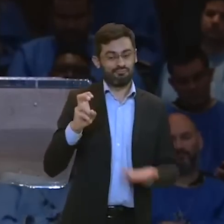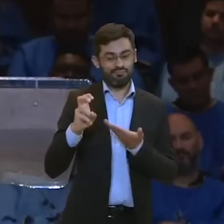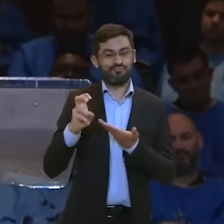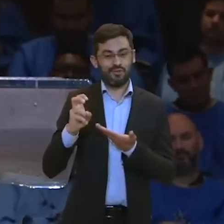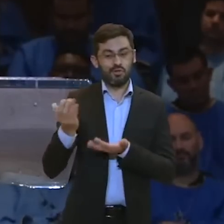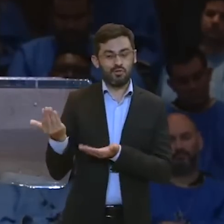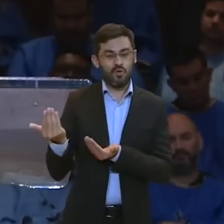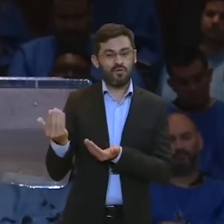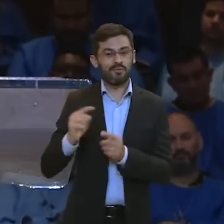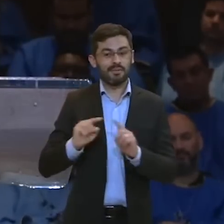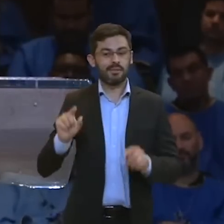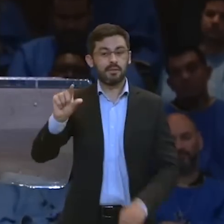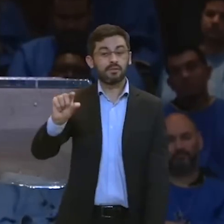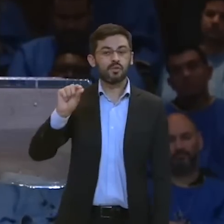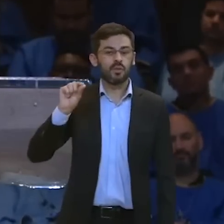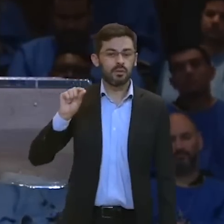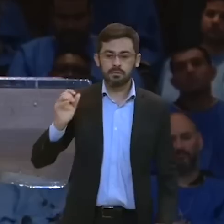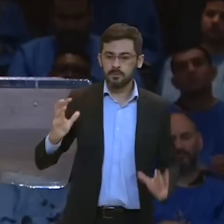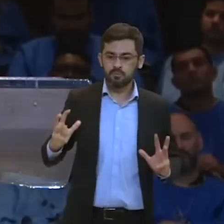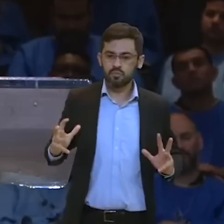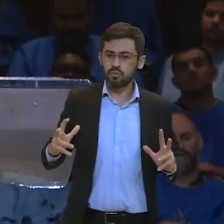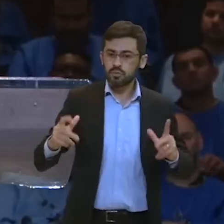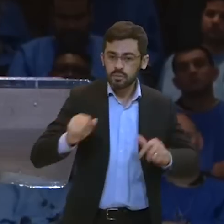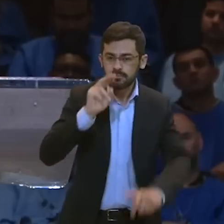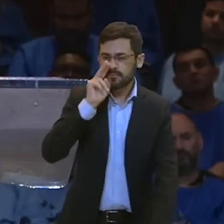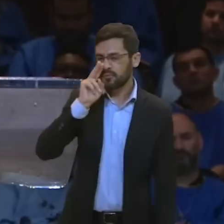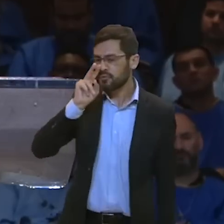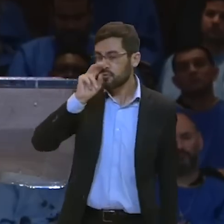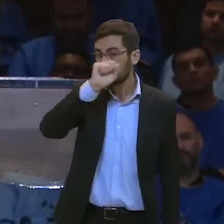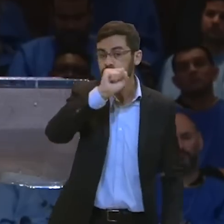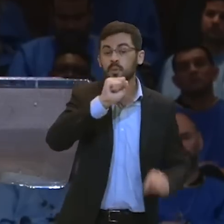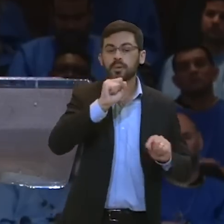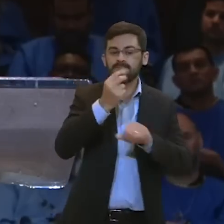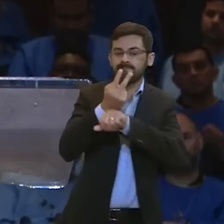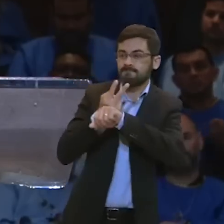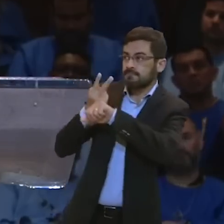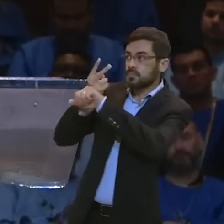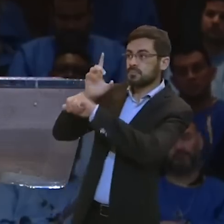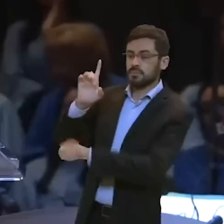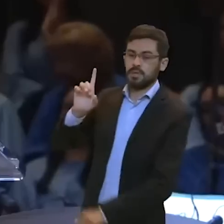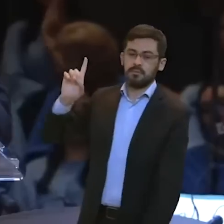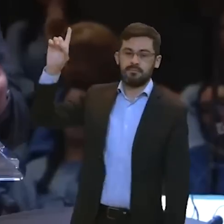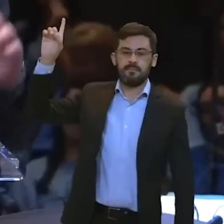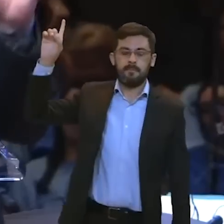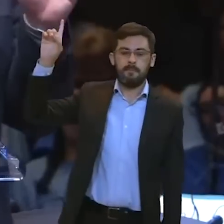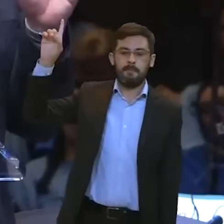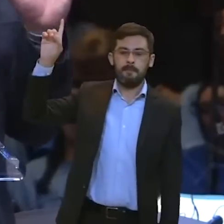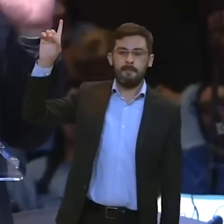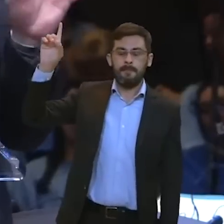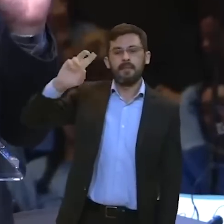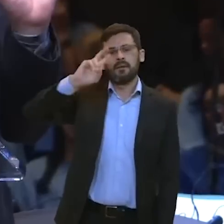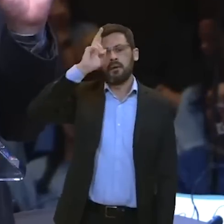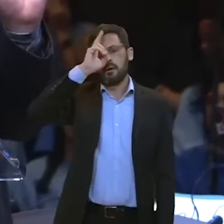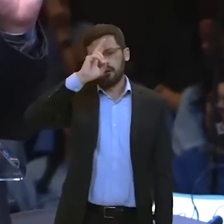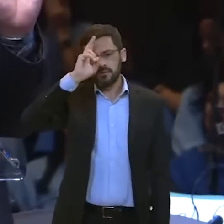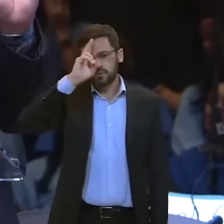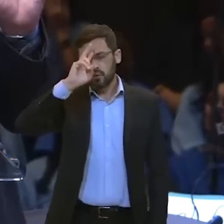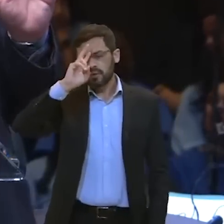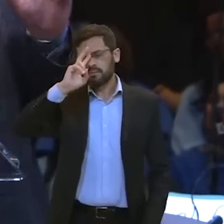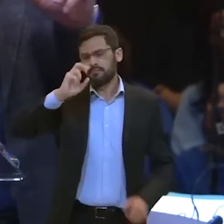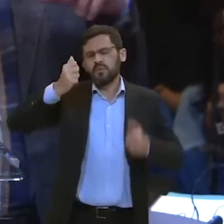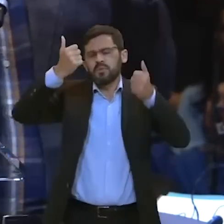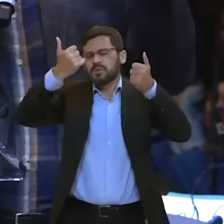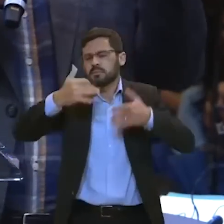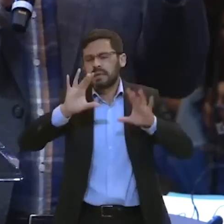e ele decidiu com todas as suas forças buscar ao Senhor. A história não conta